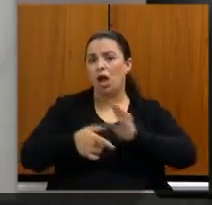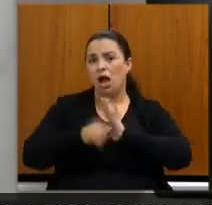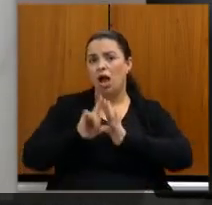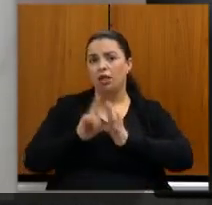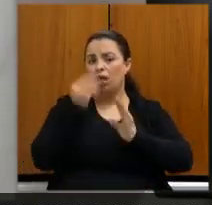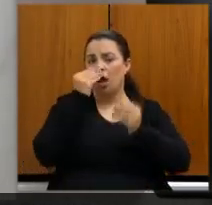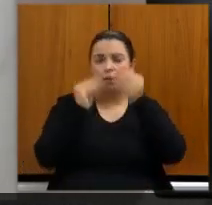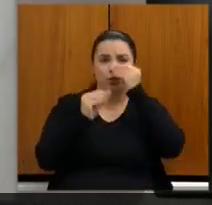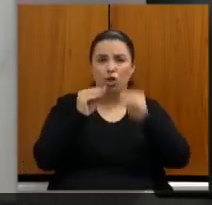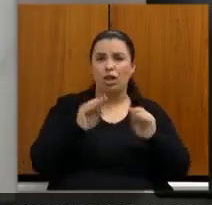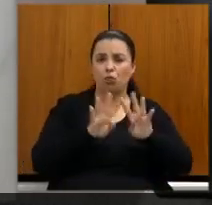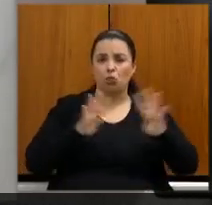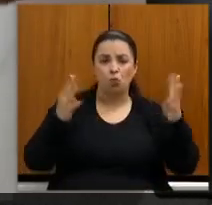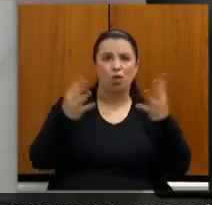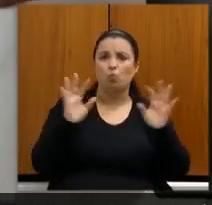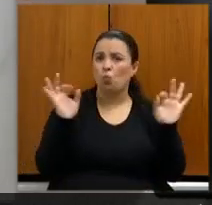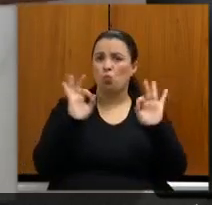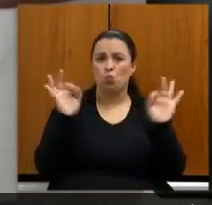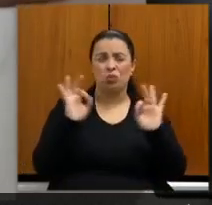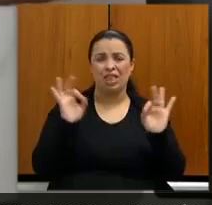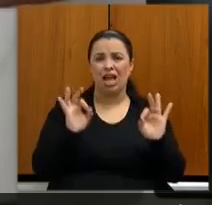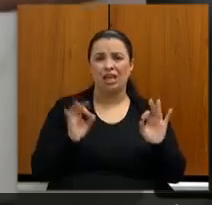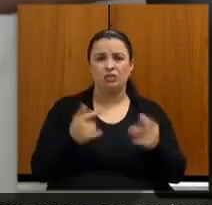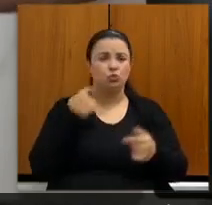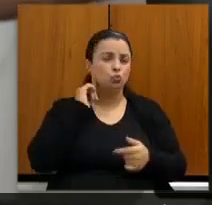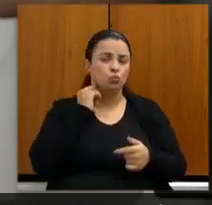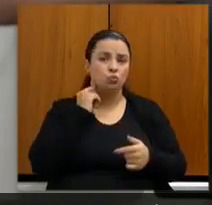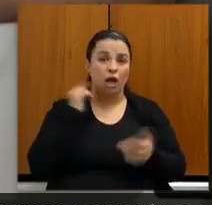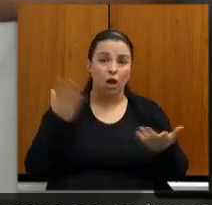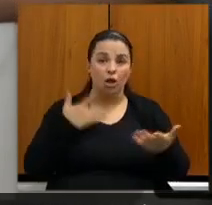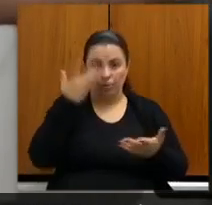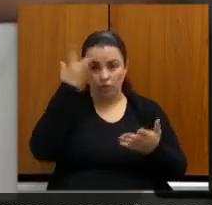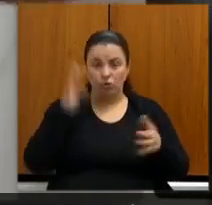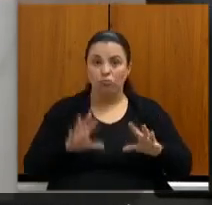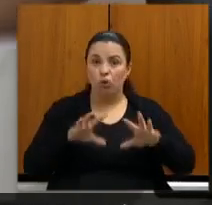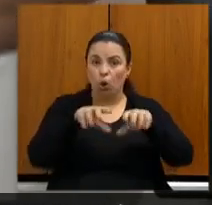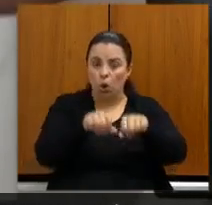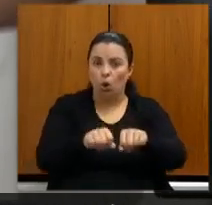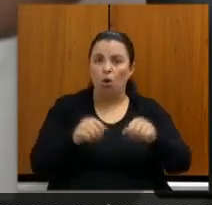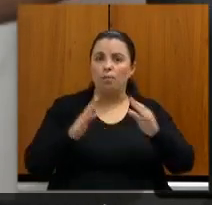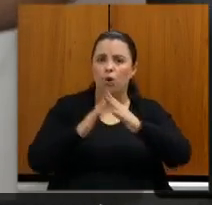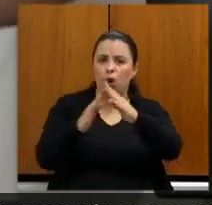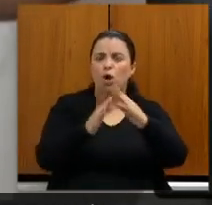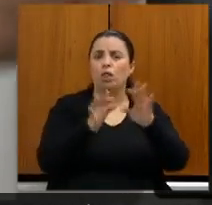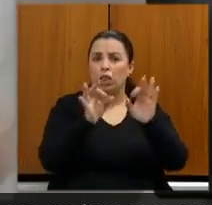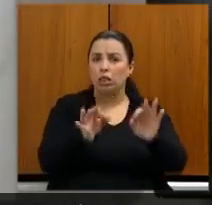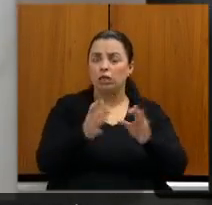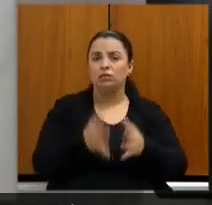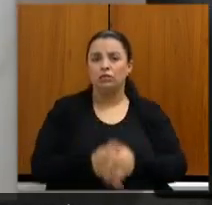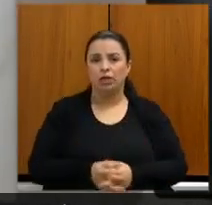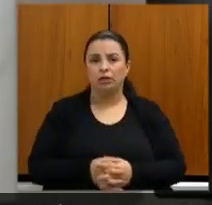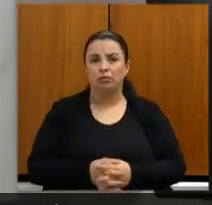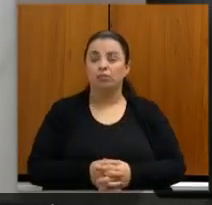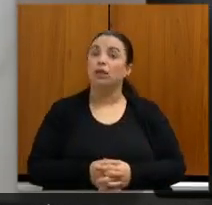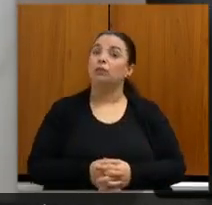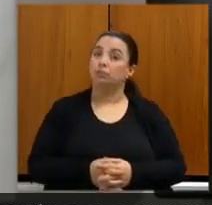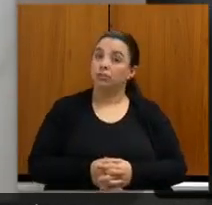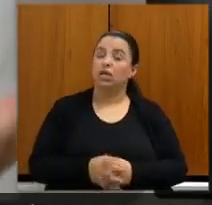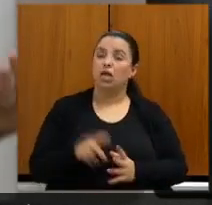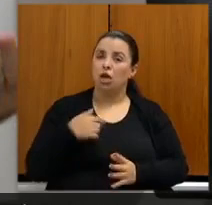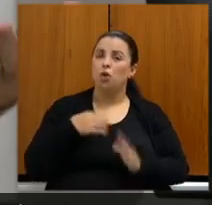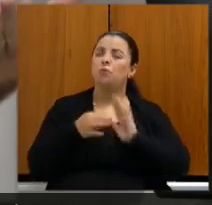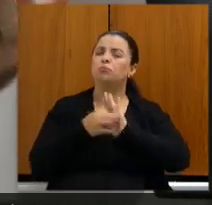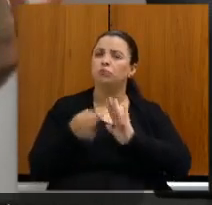aí se ela não vier para negociação que eu sugiro é o seguinte tem que ter algum é legal aí Deputado